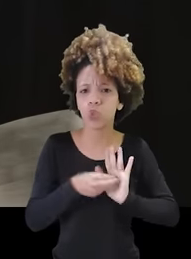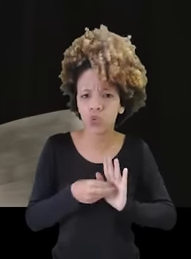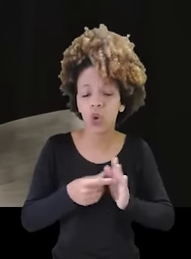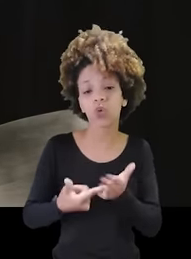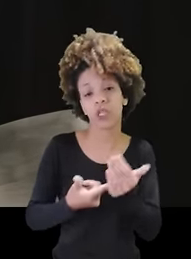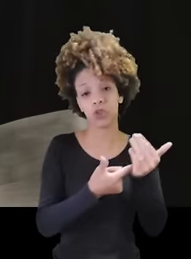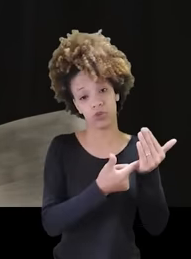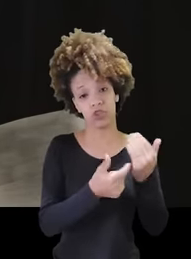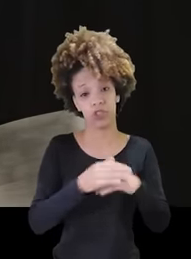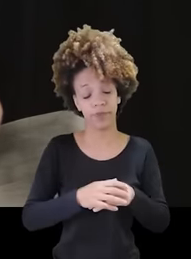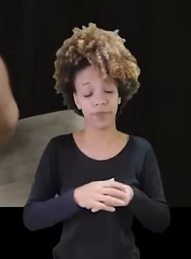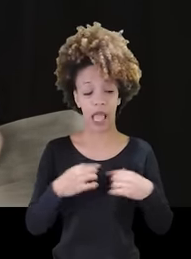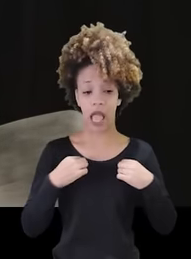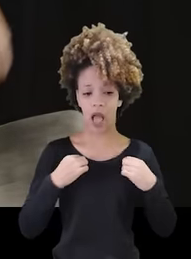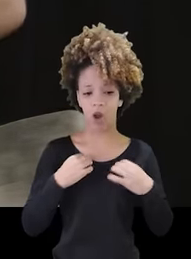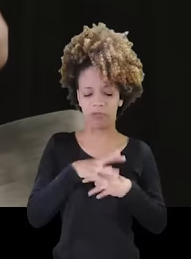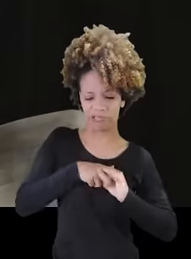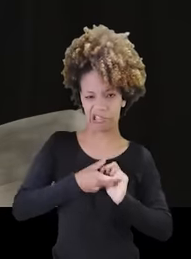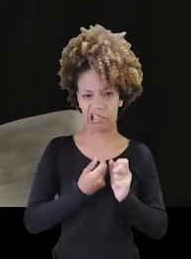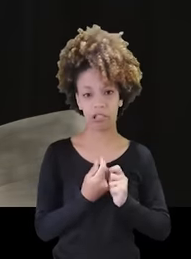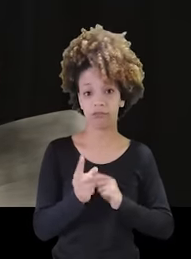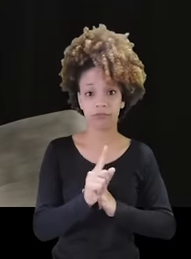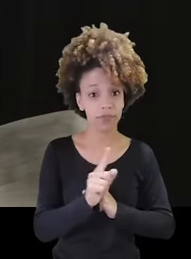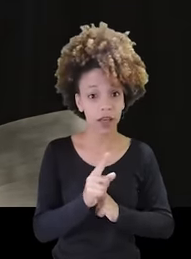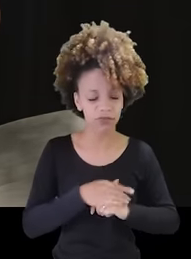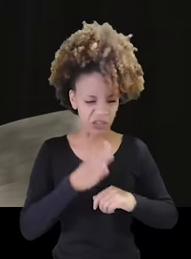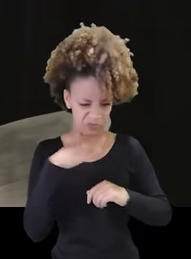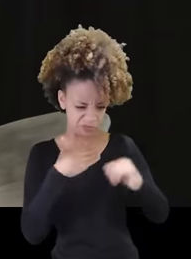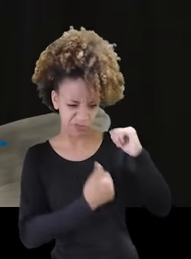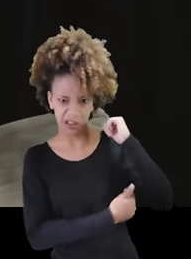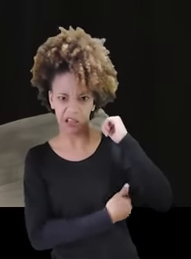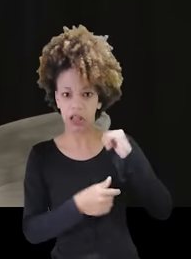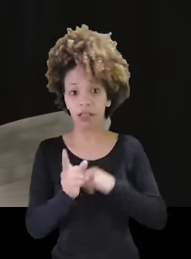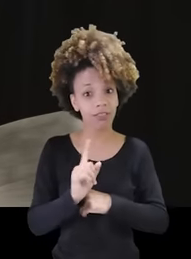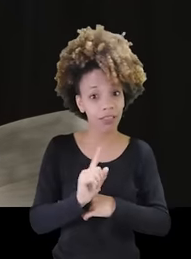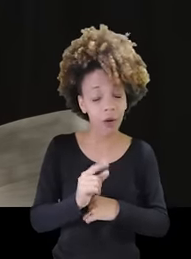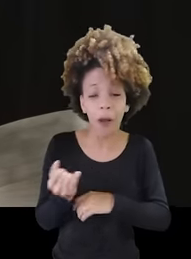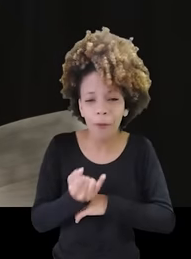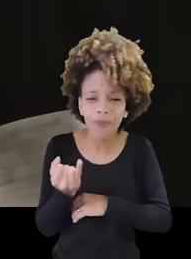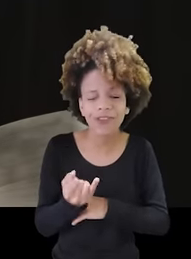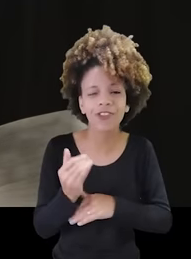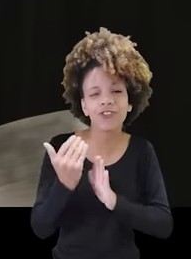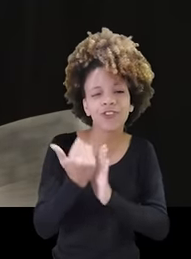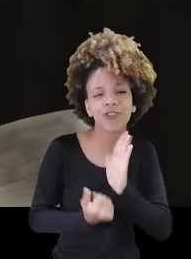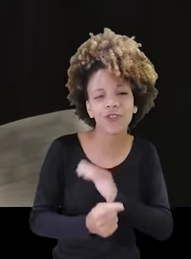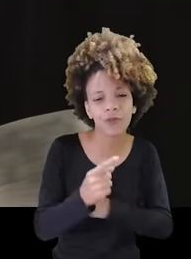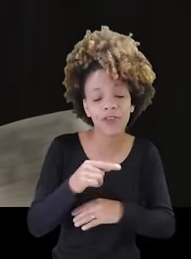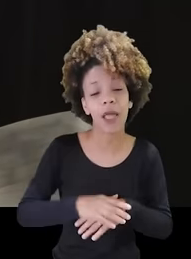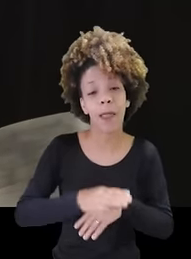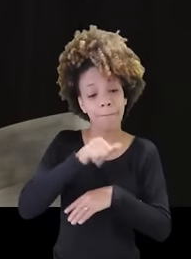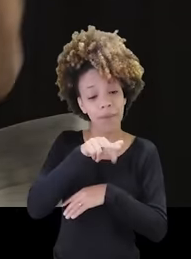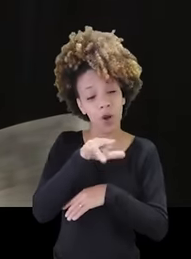Ou seja a roupa Ela não fica engruvinhada não deixa cheiro aquelas coisas todas que são importantes e eu tô dando desconto para vocês